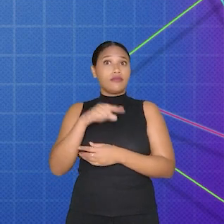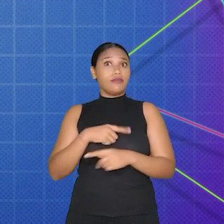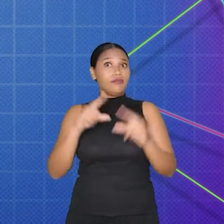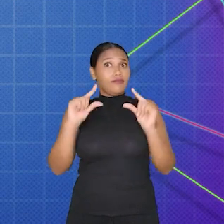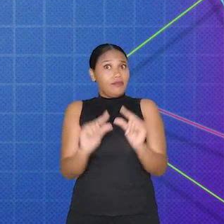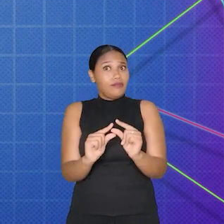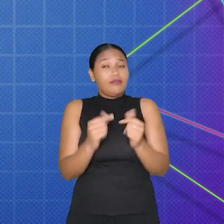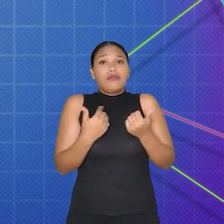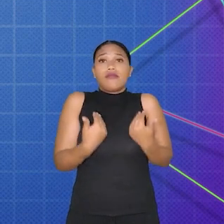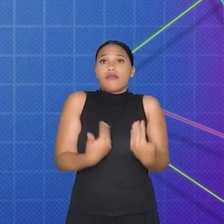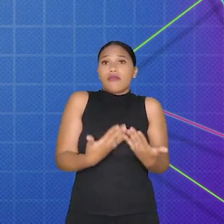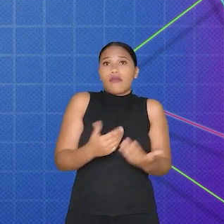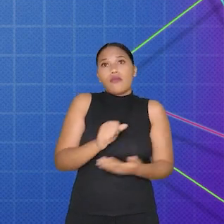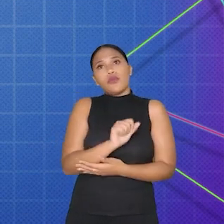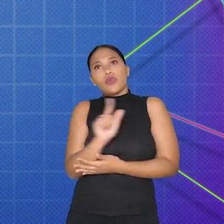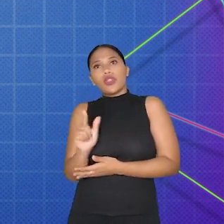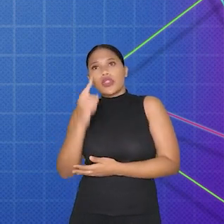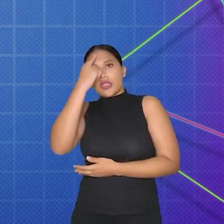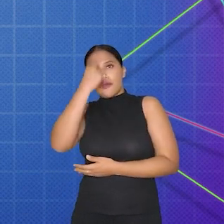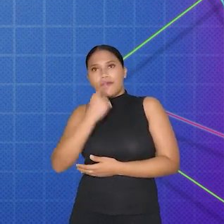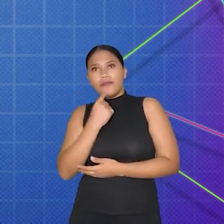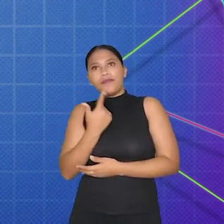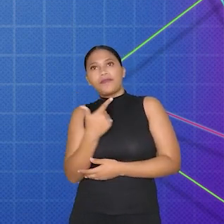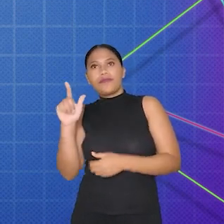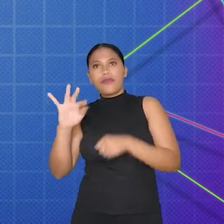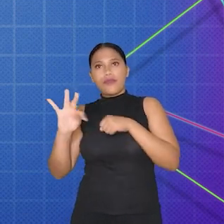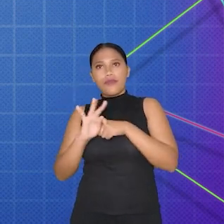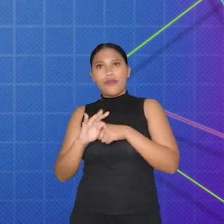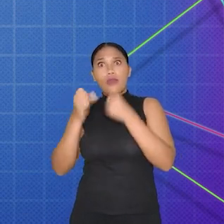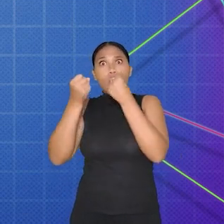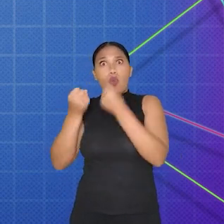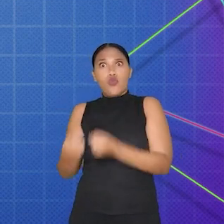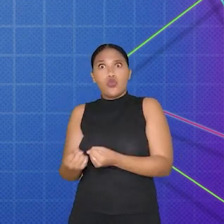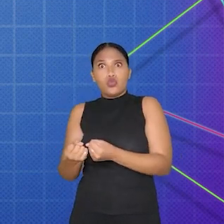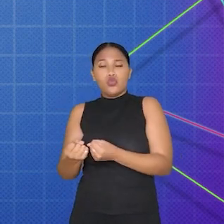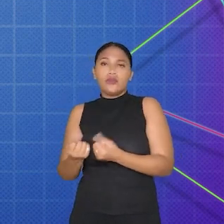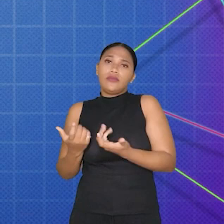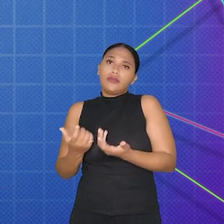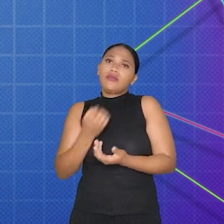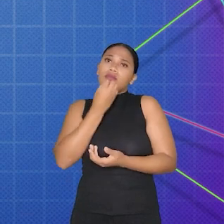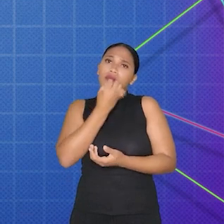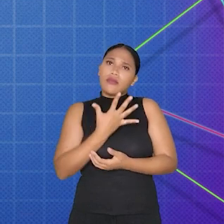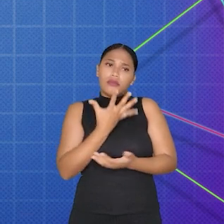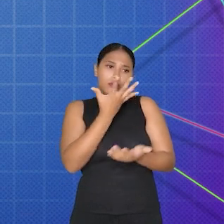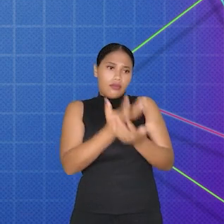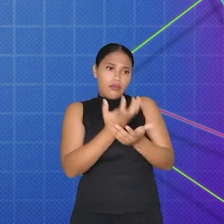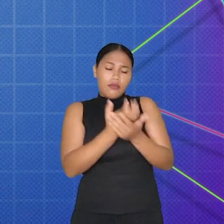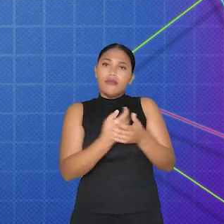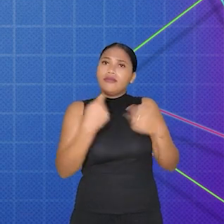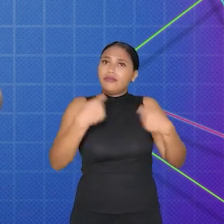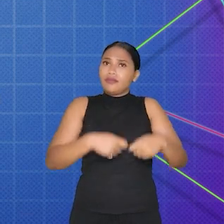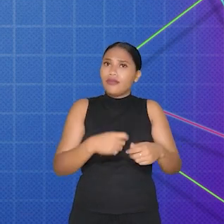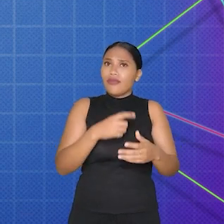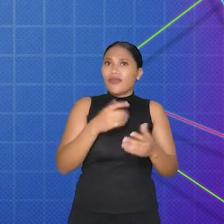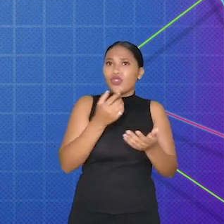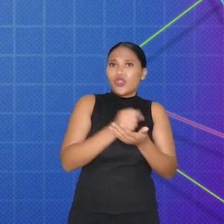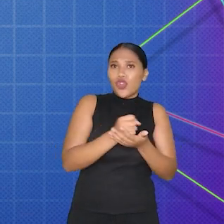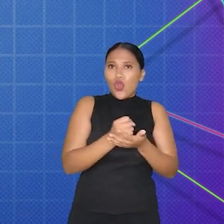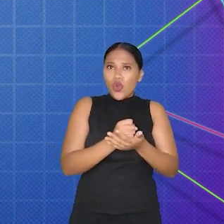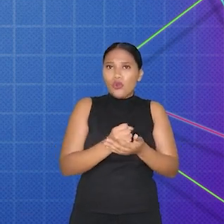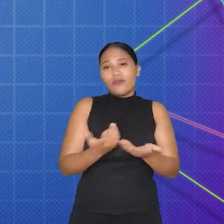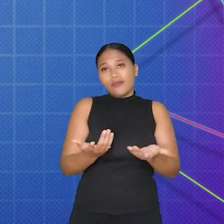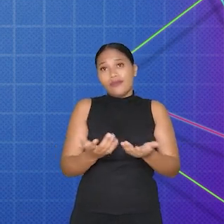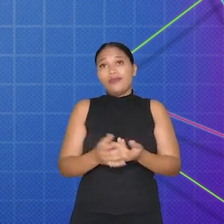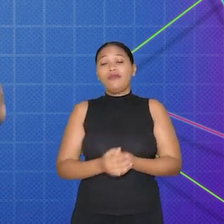tendem a ser muito menores do que os arquivos de imagem geradas por outras técnicas, o que é útil em jogos que precisam ser baixados ou até mesmo